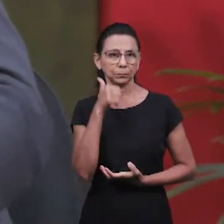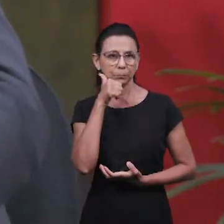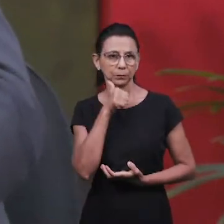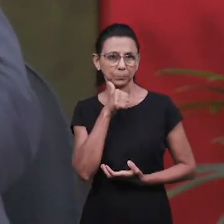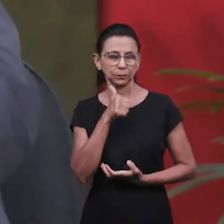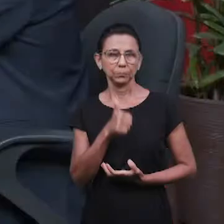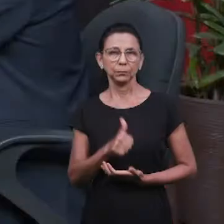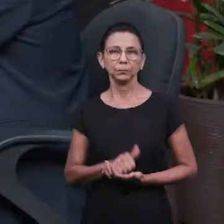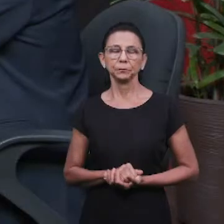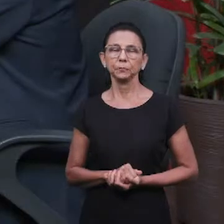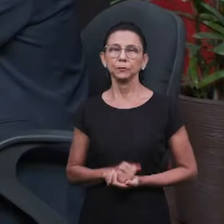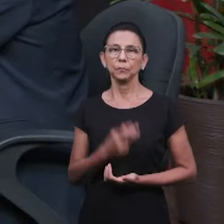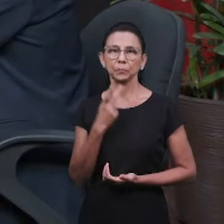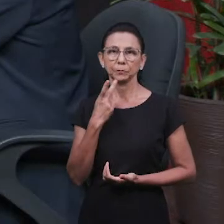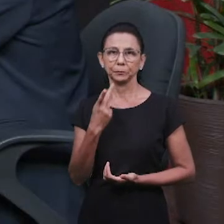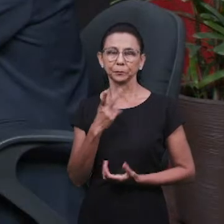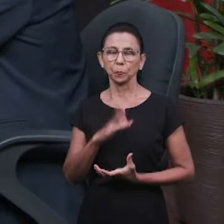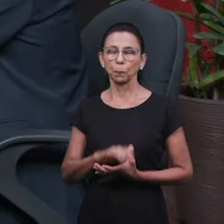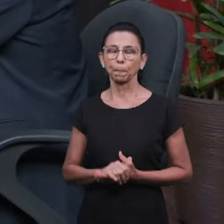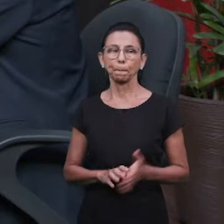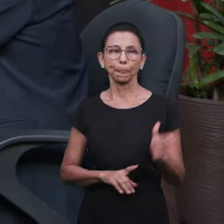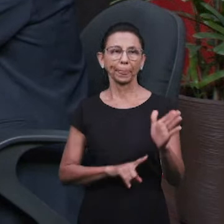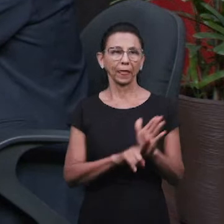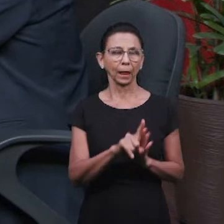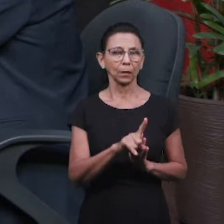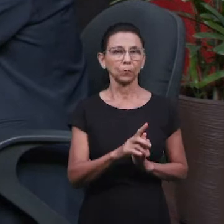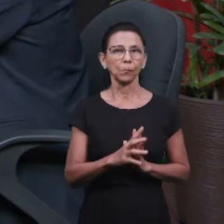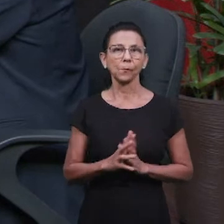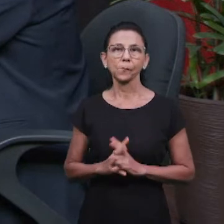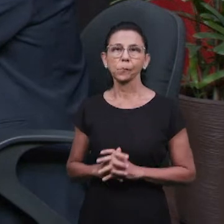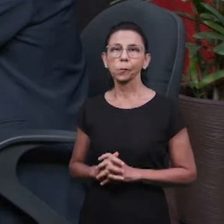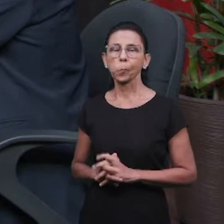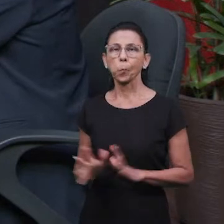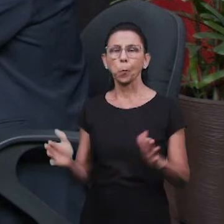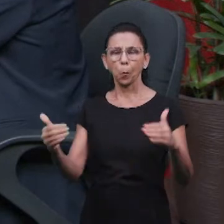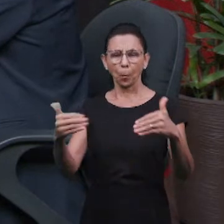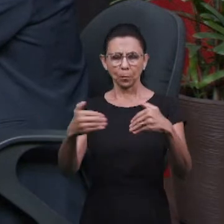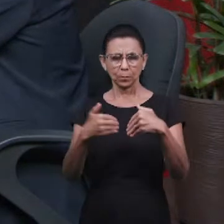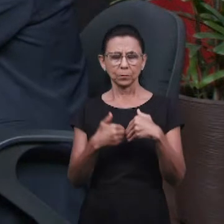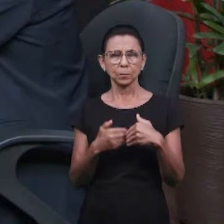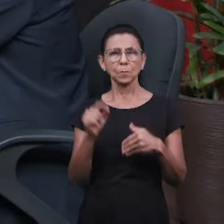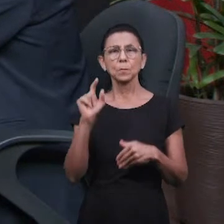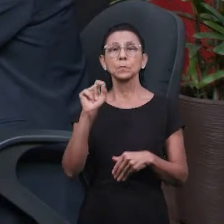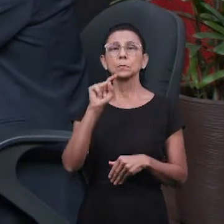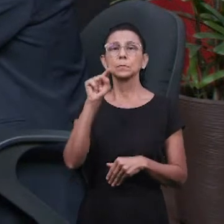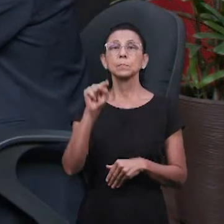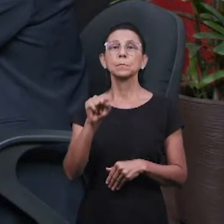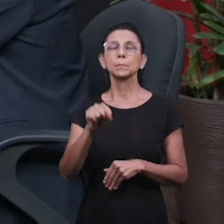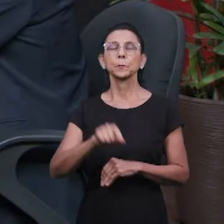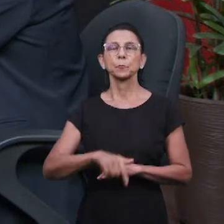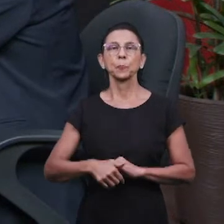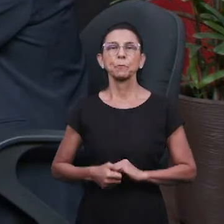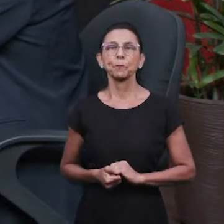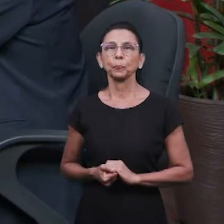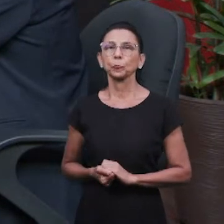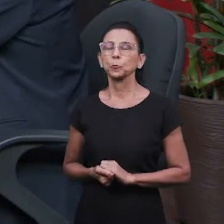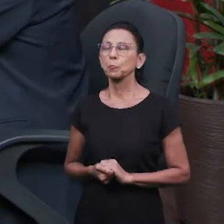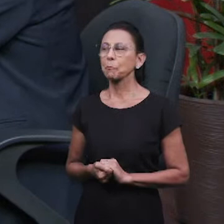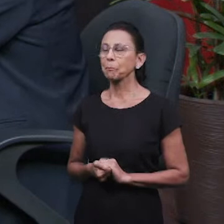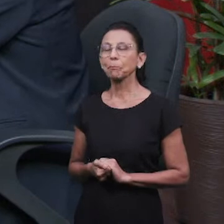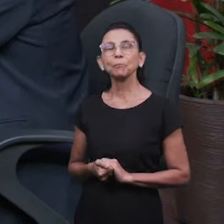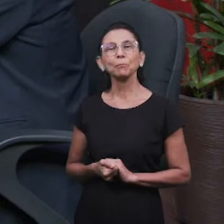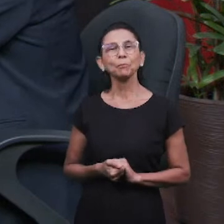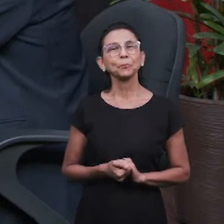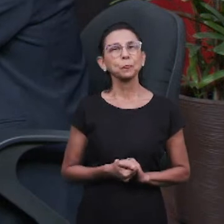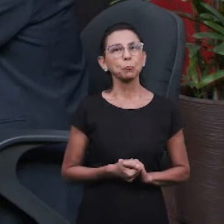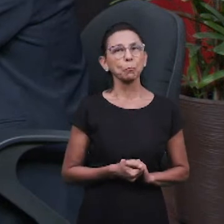esse assunto. Então eu vou começar fazendo a seguinte pergunta para as duas. O que é autismo? Quem que vai responder? Posso responder. Por